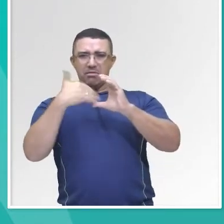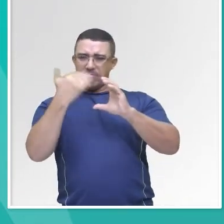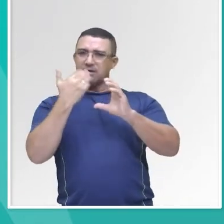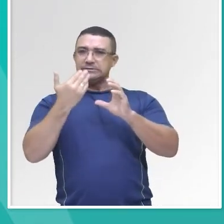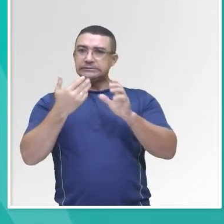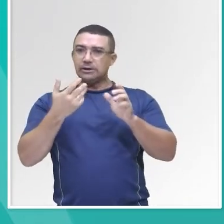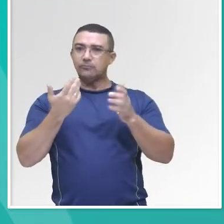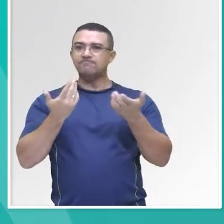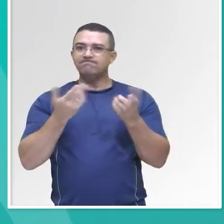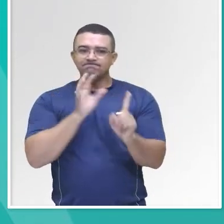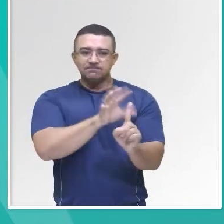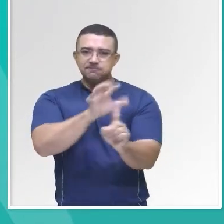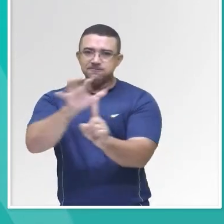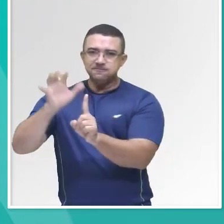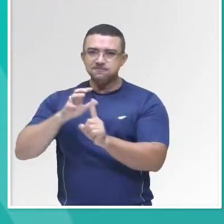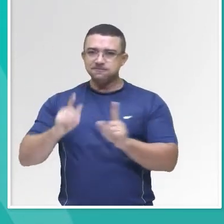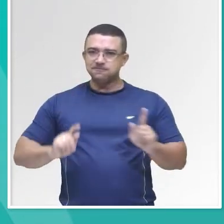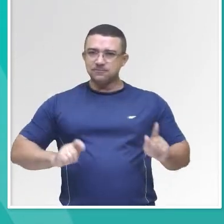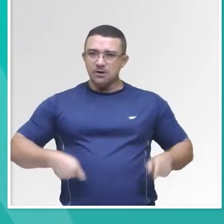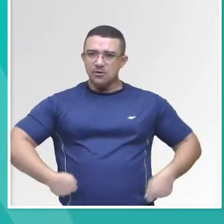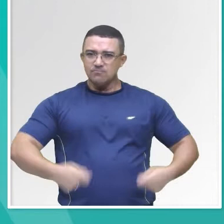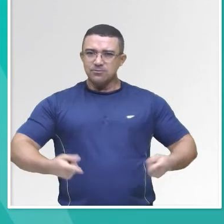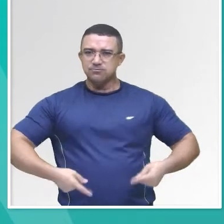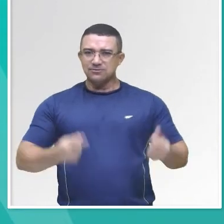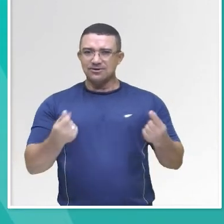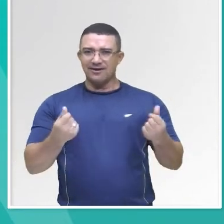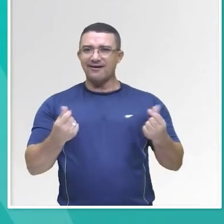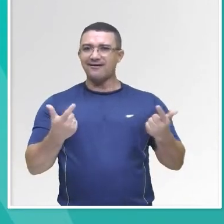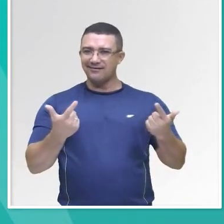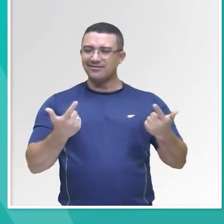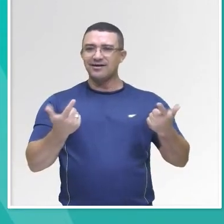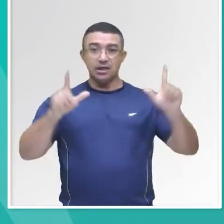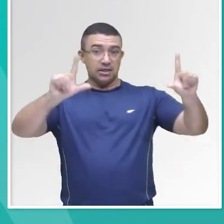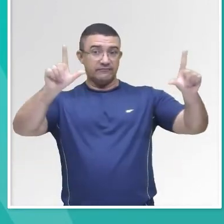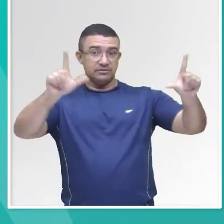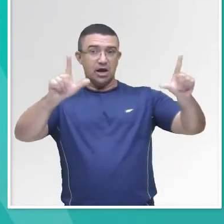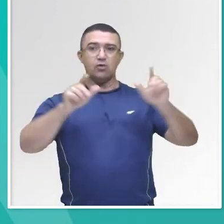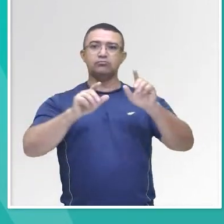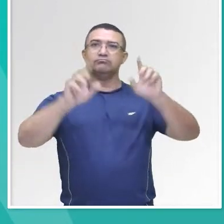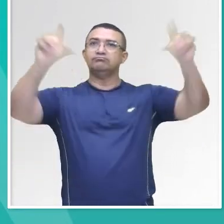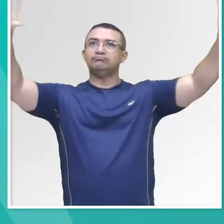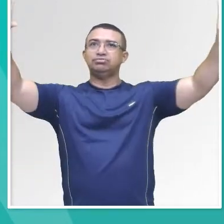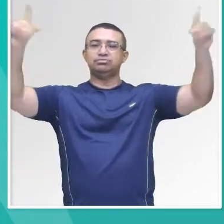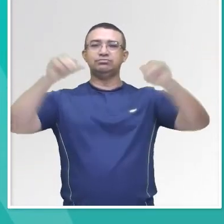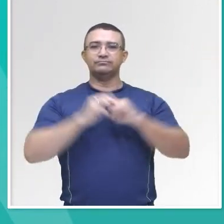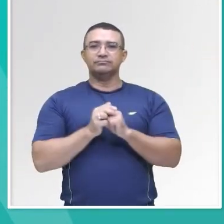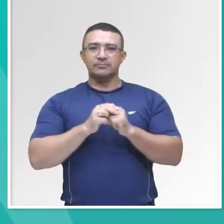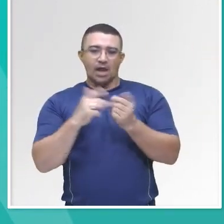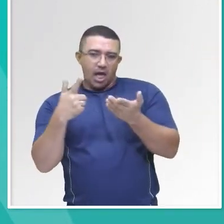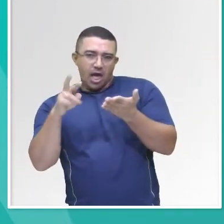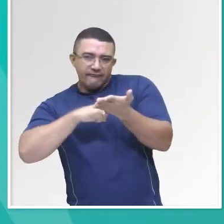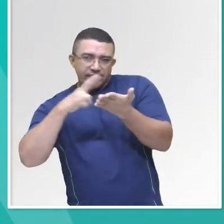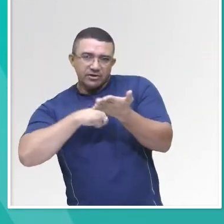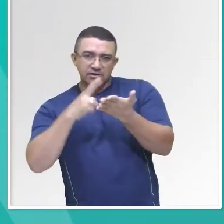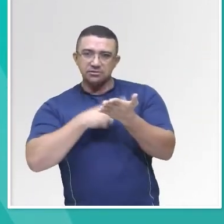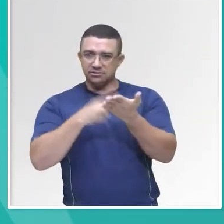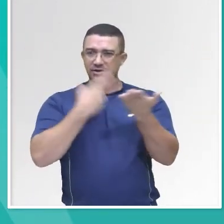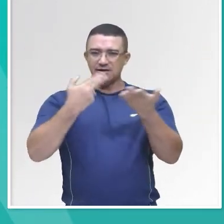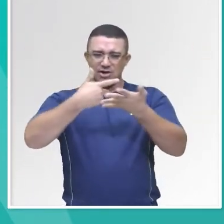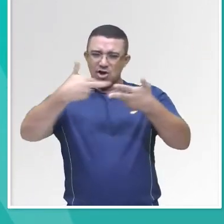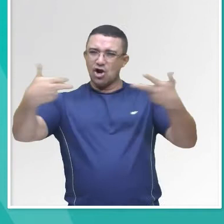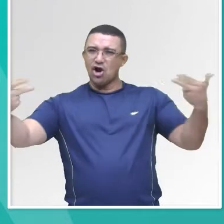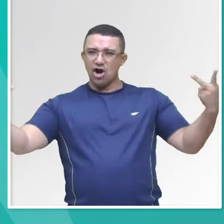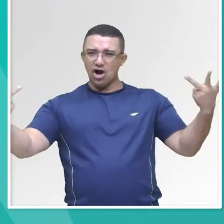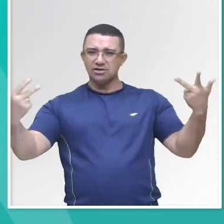consumo. Televisão, internet, outdoor, revistas, panfletos, embalagens coloridas